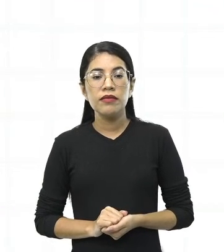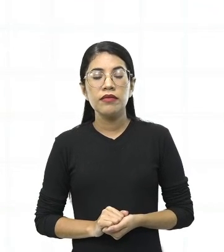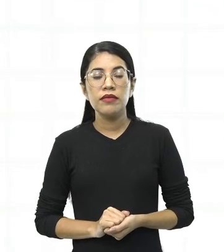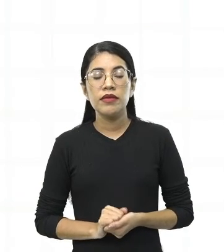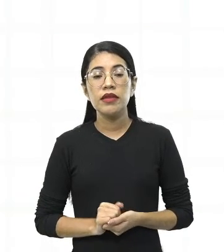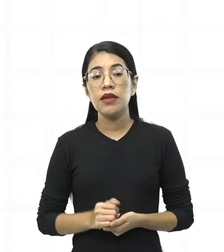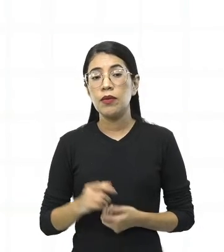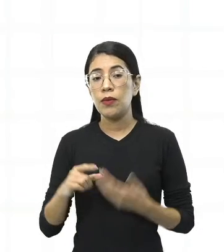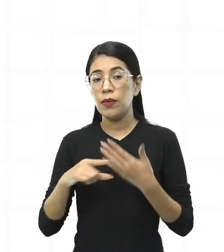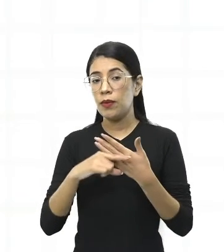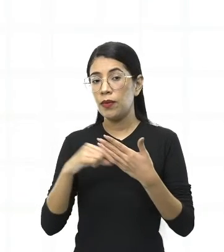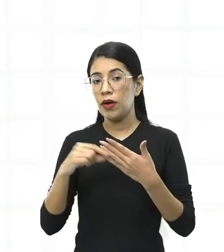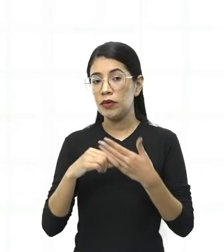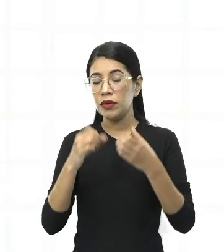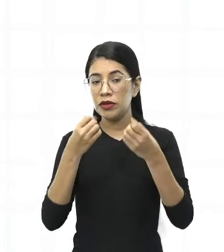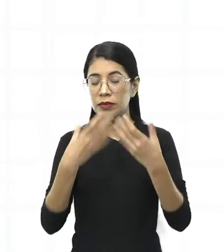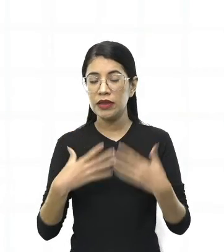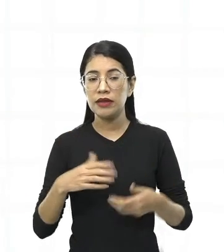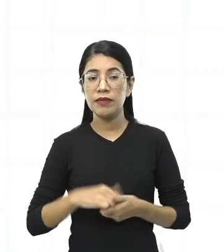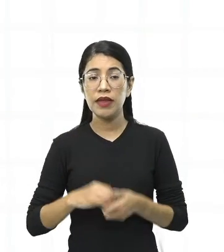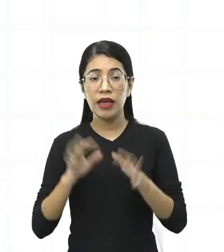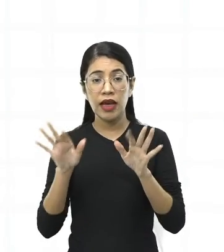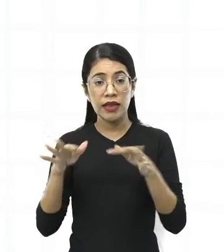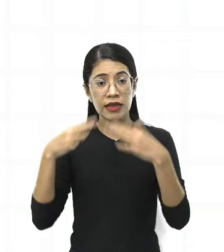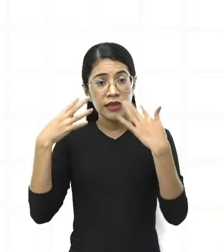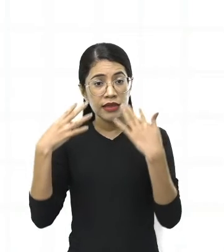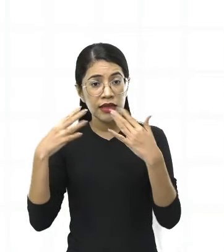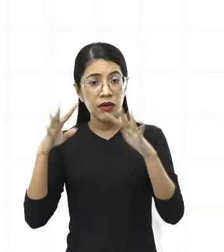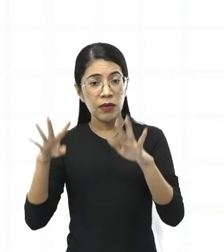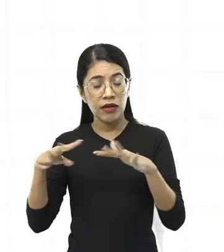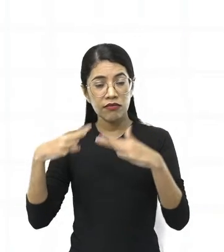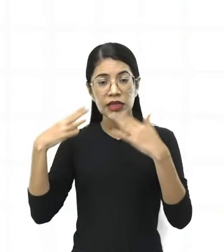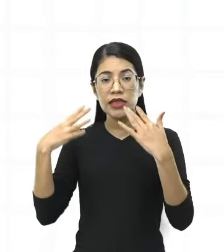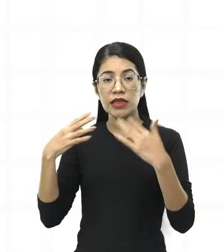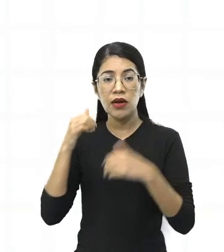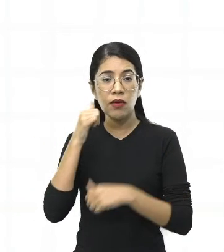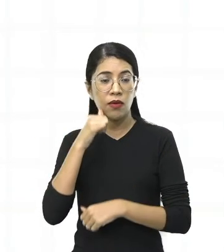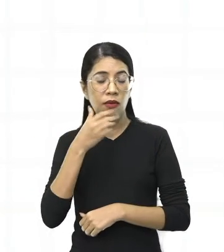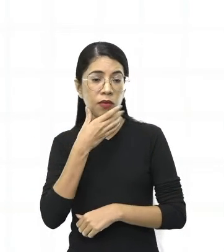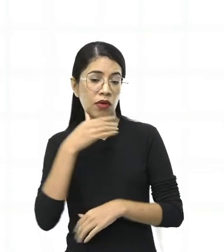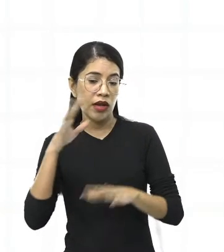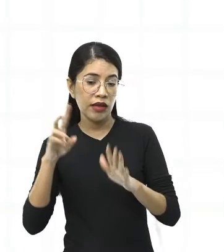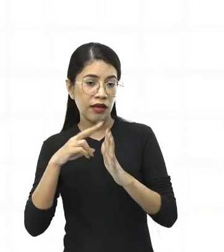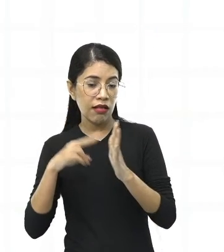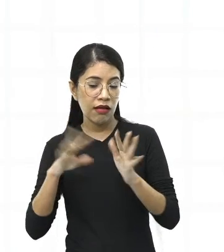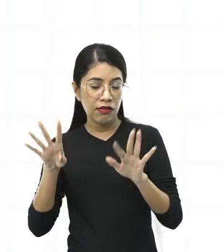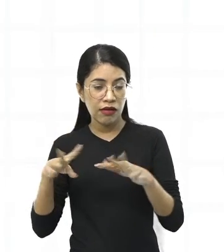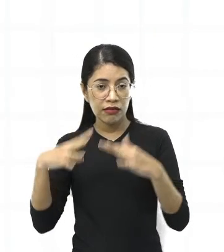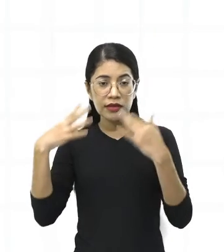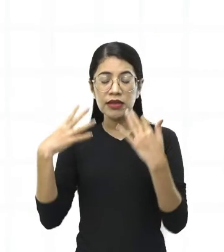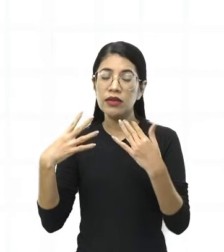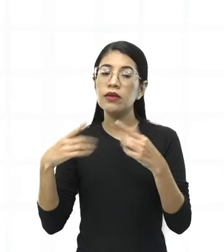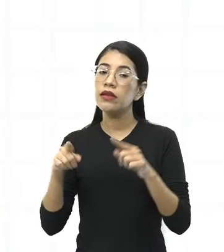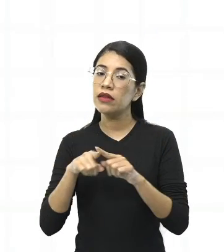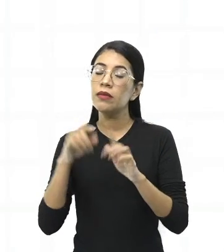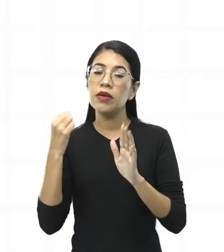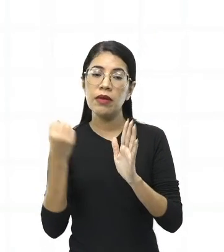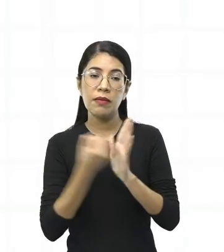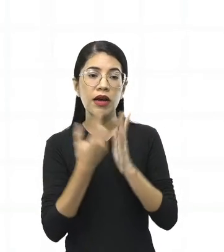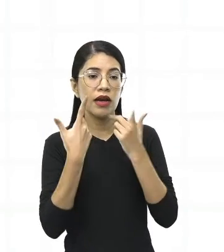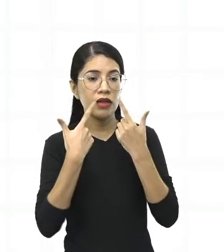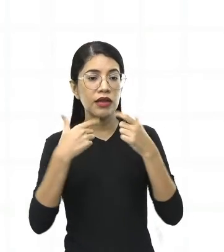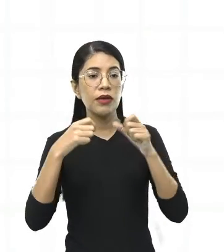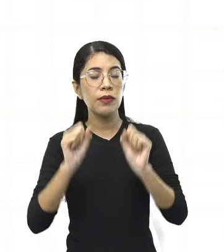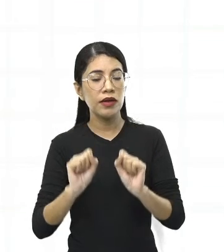nosso autor lá do texto diz atenção leitor, atenção leitora, ele chama a atenção também para uma marca